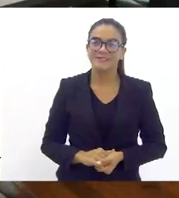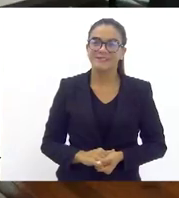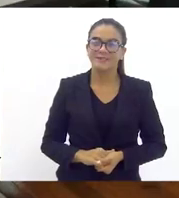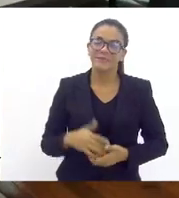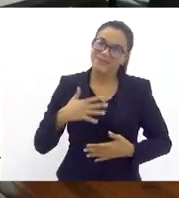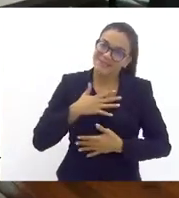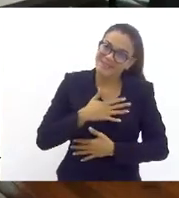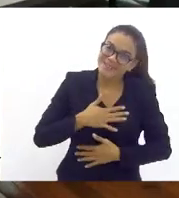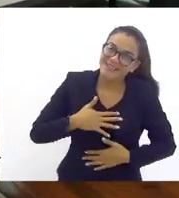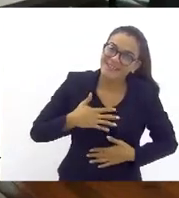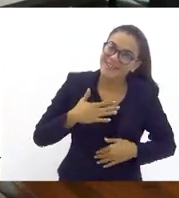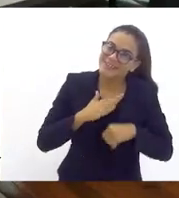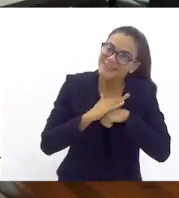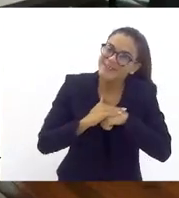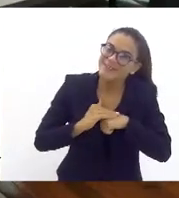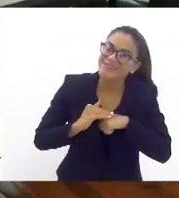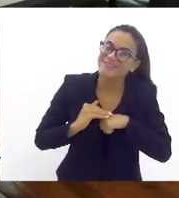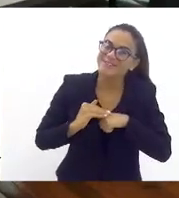Querido,